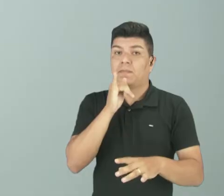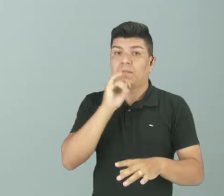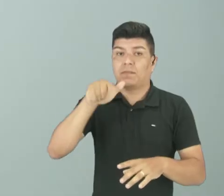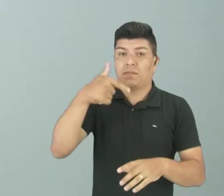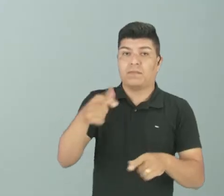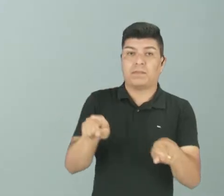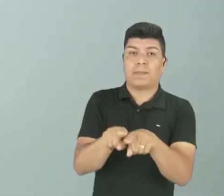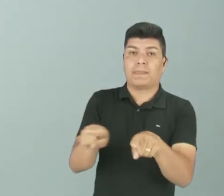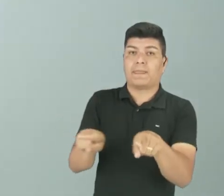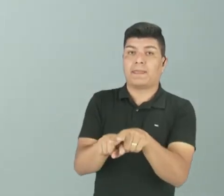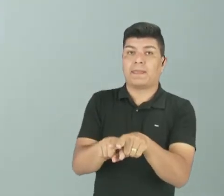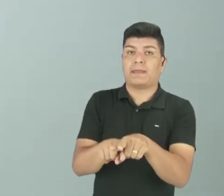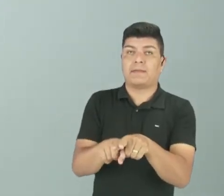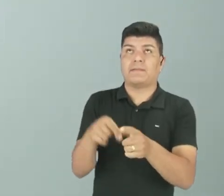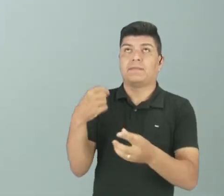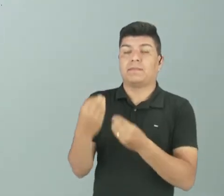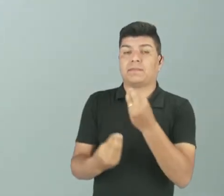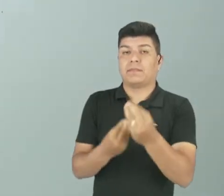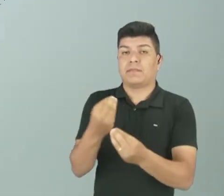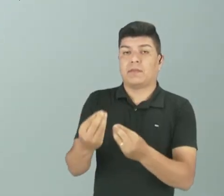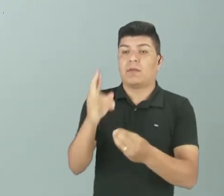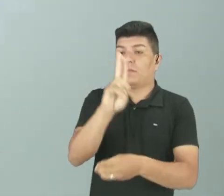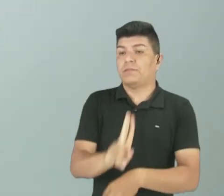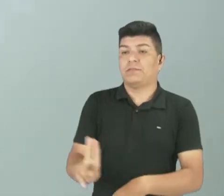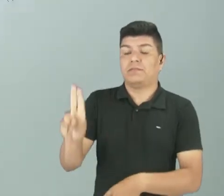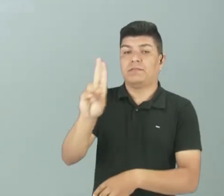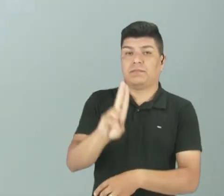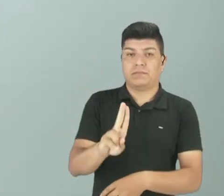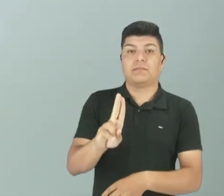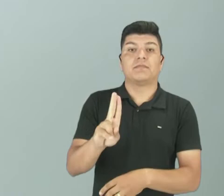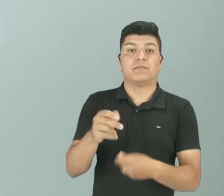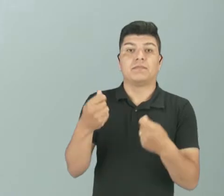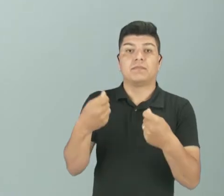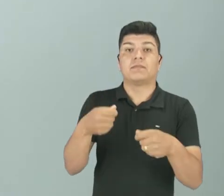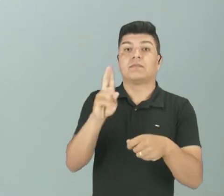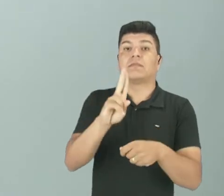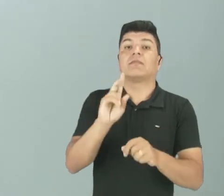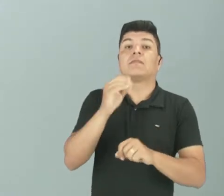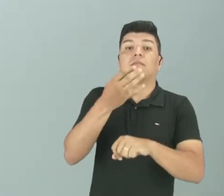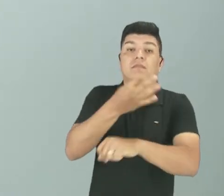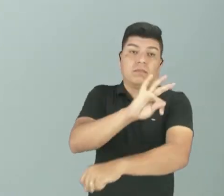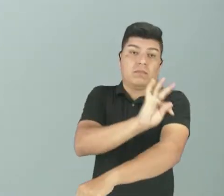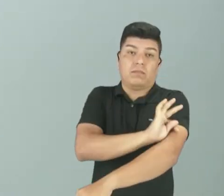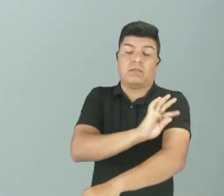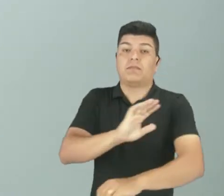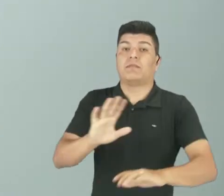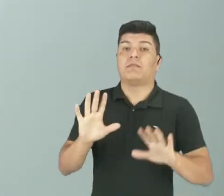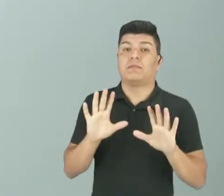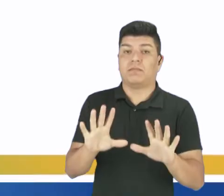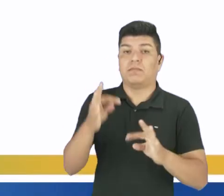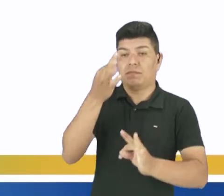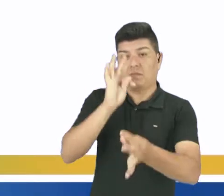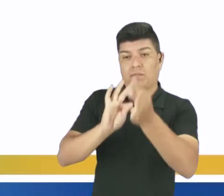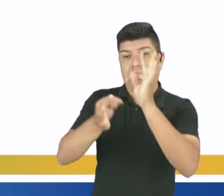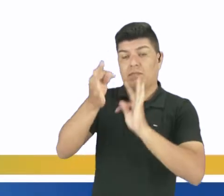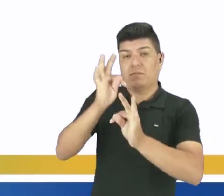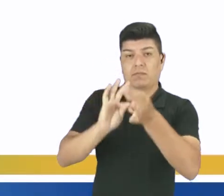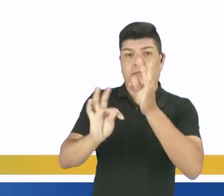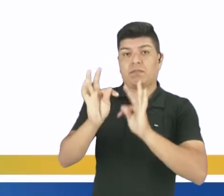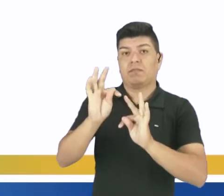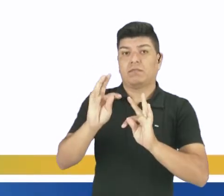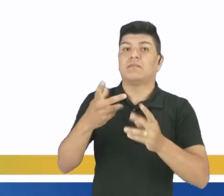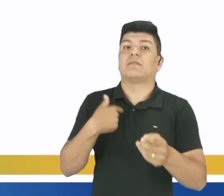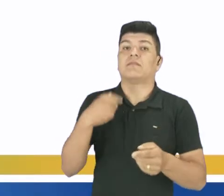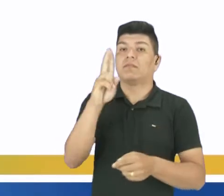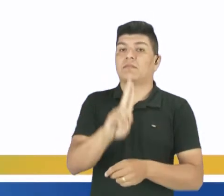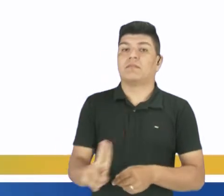outra coisa. Agora, como manusear isso? Você está utilizando uma técnica. Tecnologia, por outro lado, é